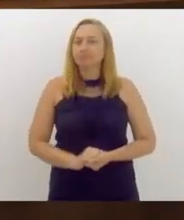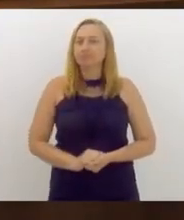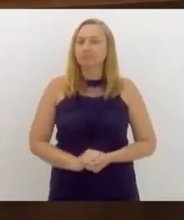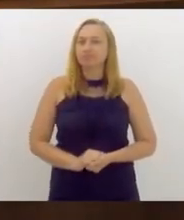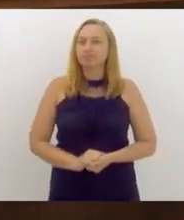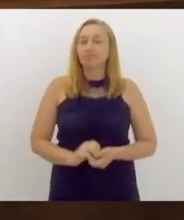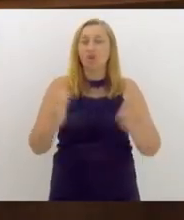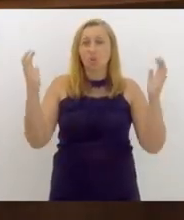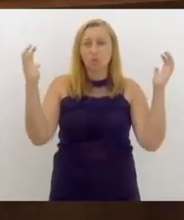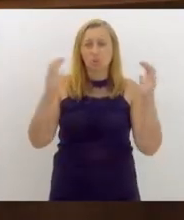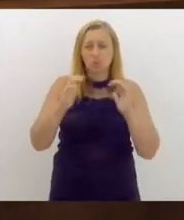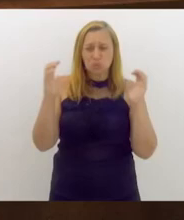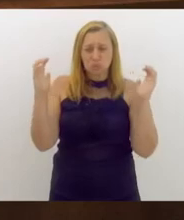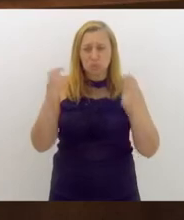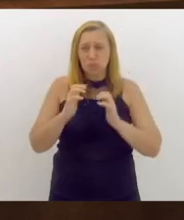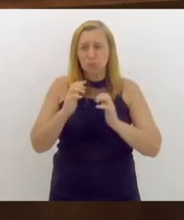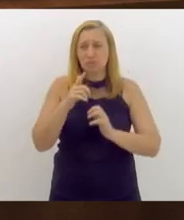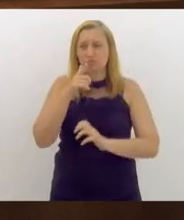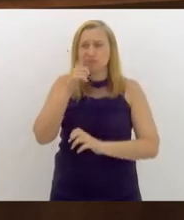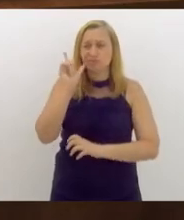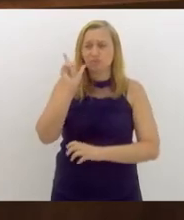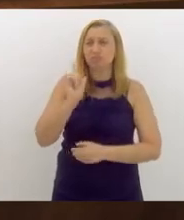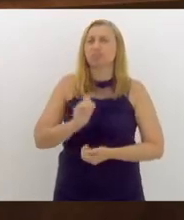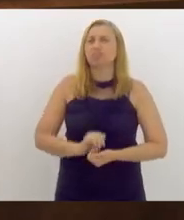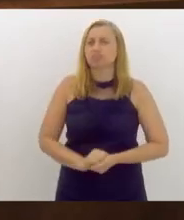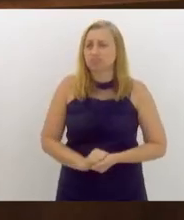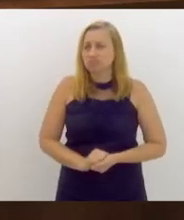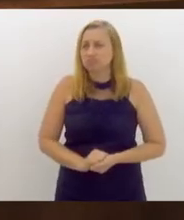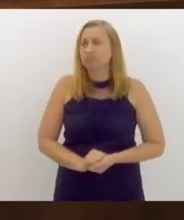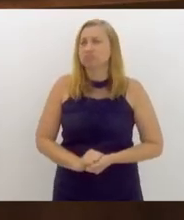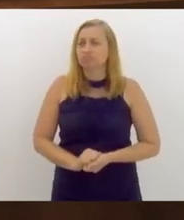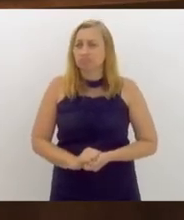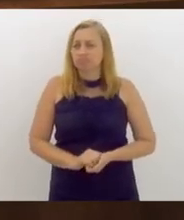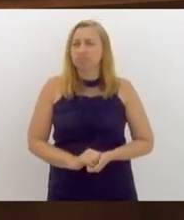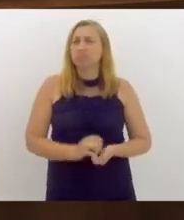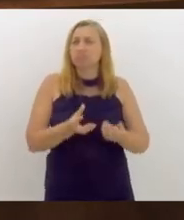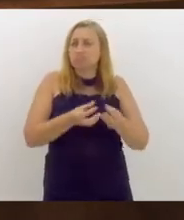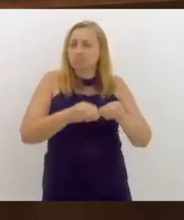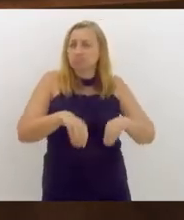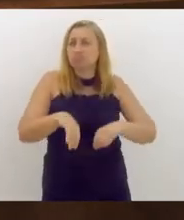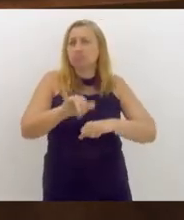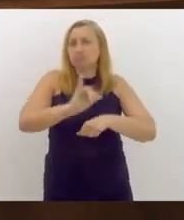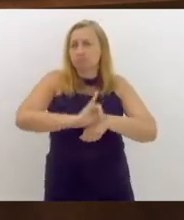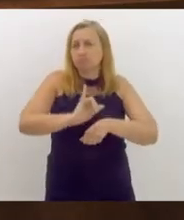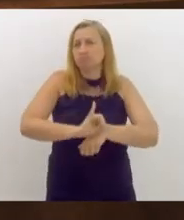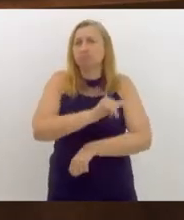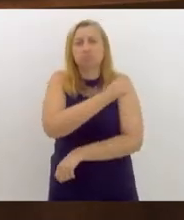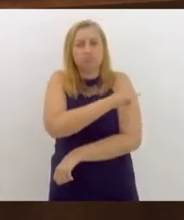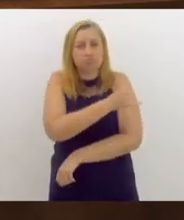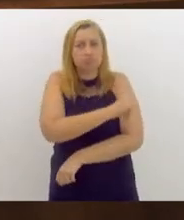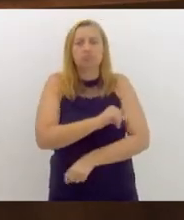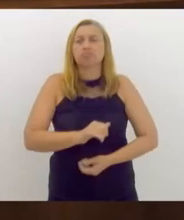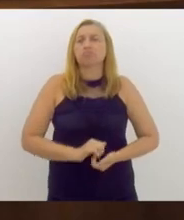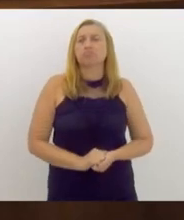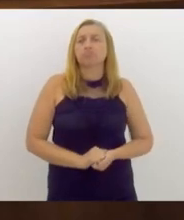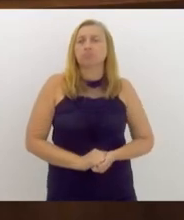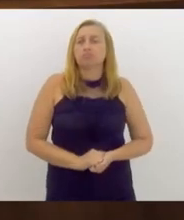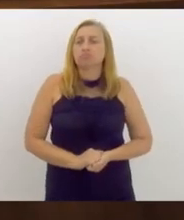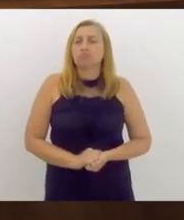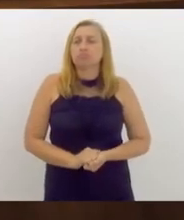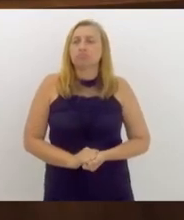a chuva, a tempestade de ontem, que atingiu a capital do Rio de Janeiro, que atingiu o